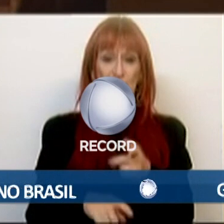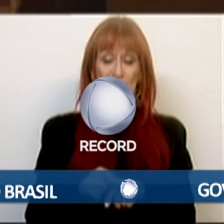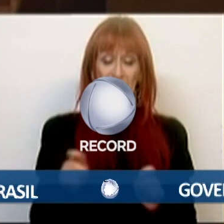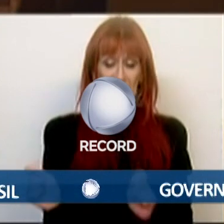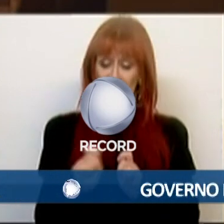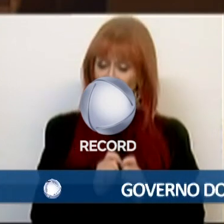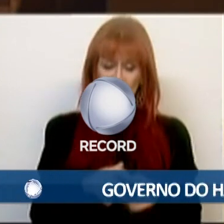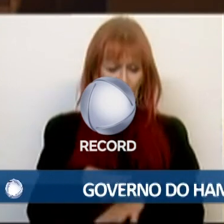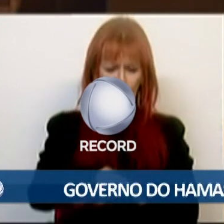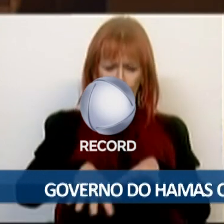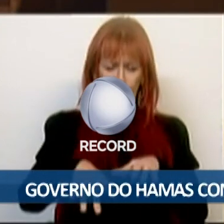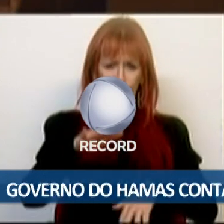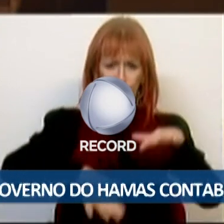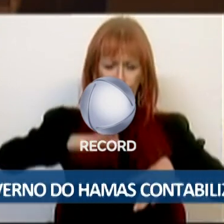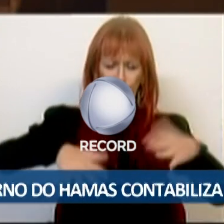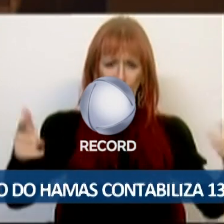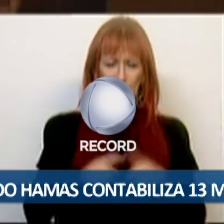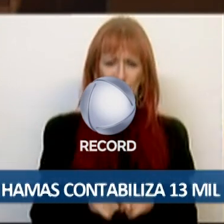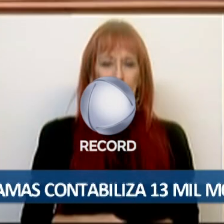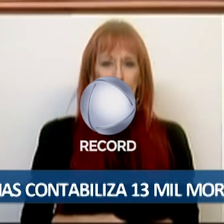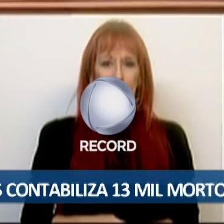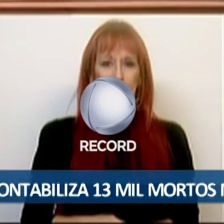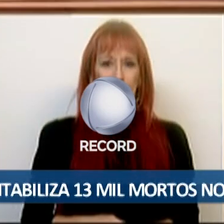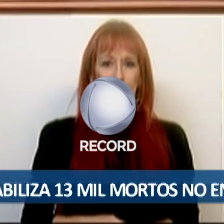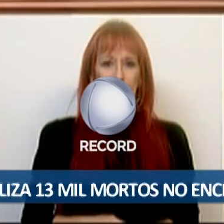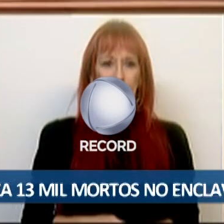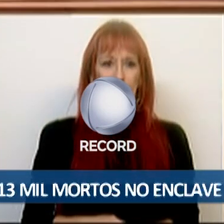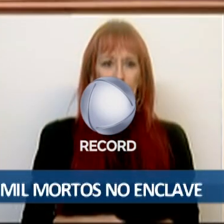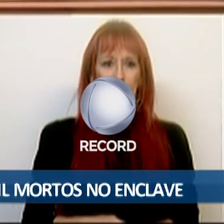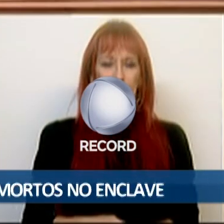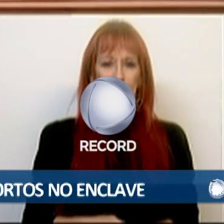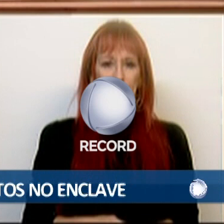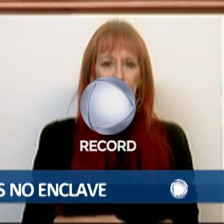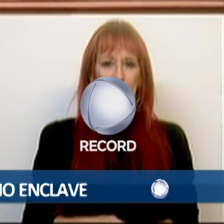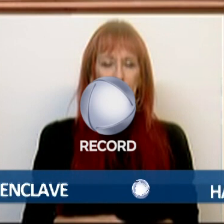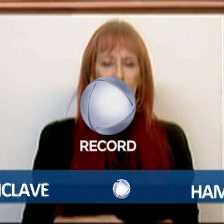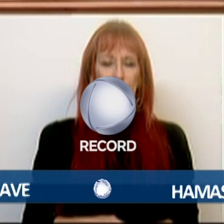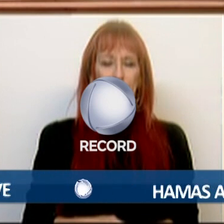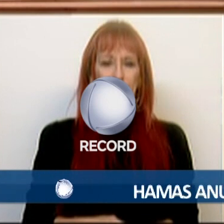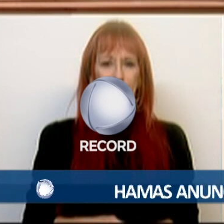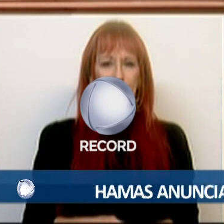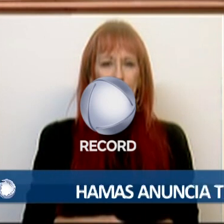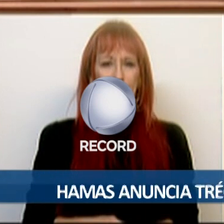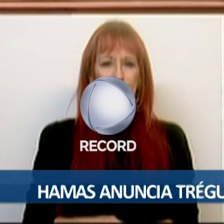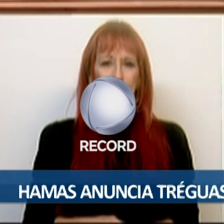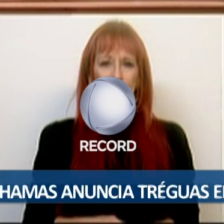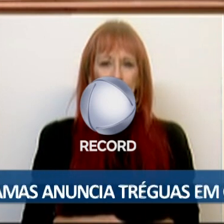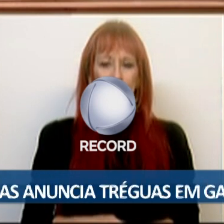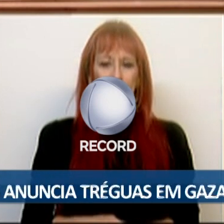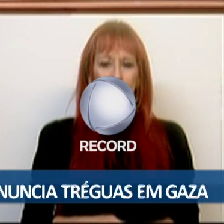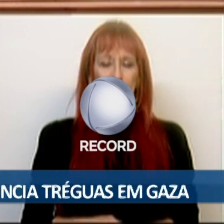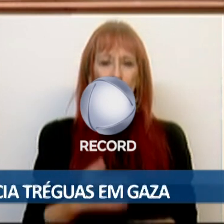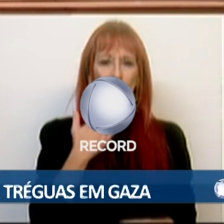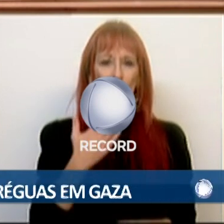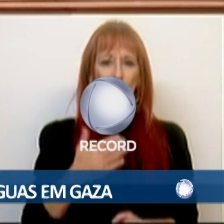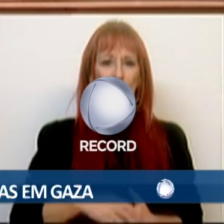deixa-nos no pântano, na instabilidade e na ingovernabilidade. Bloco de Esquerda e PCP preferiram recuperar as áreas que ficaram por tratar nos